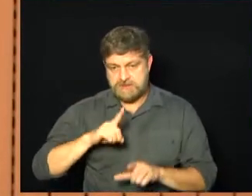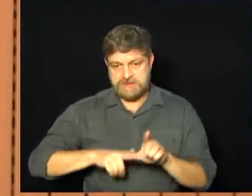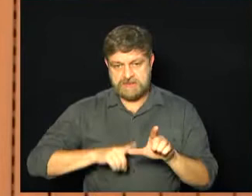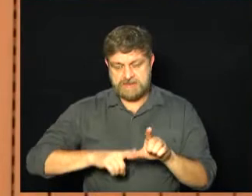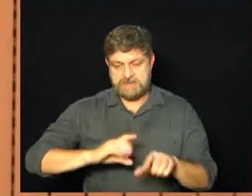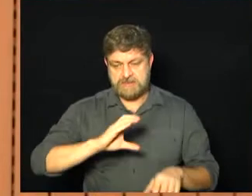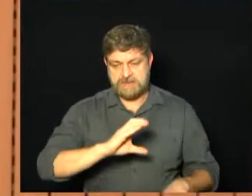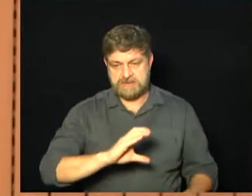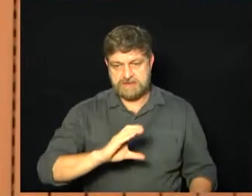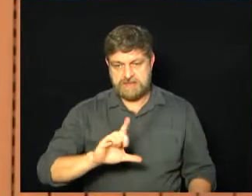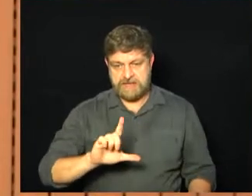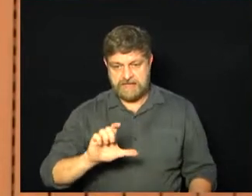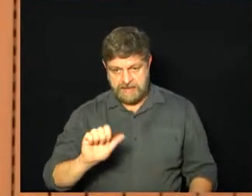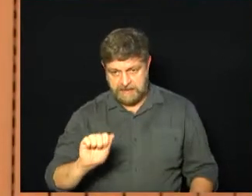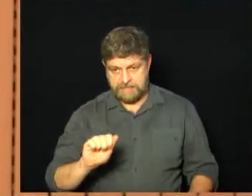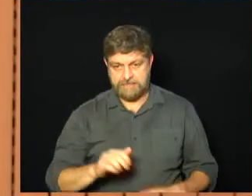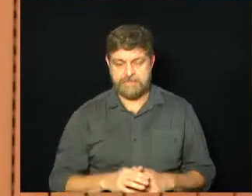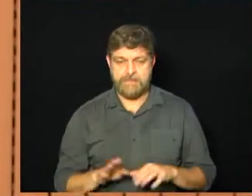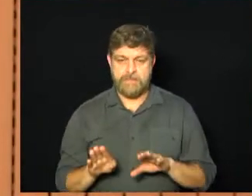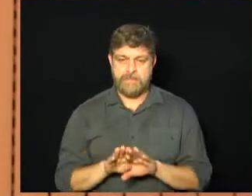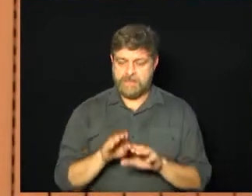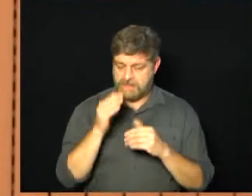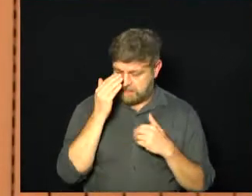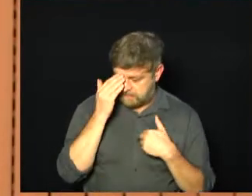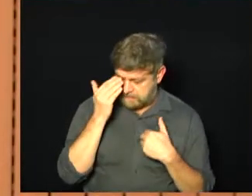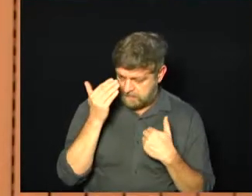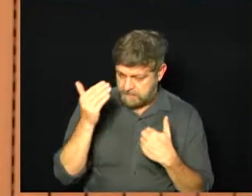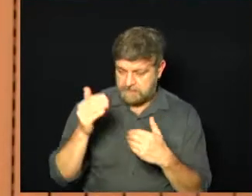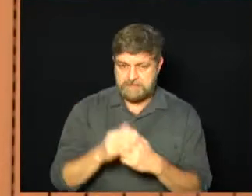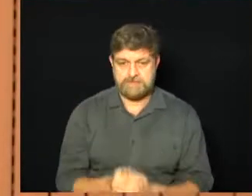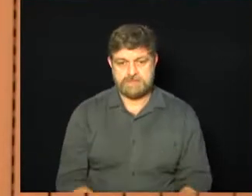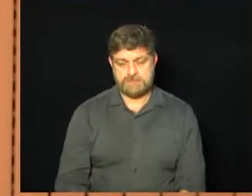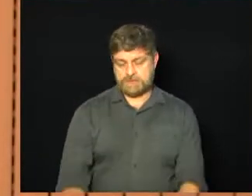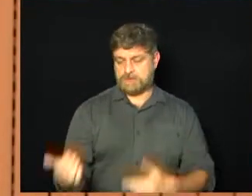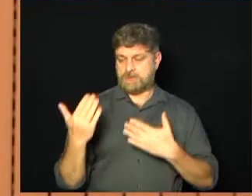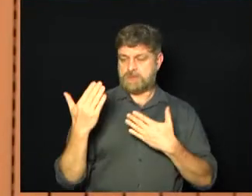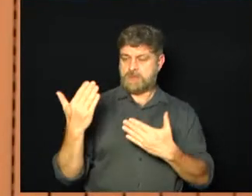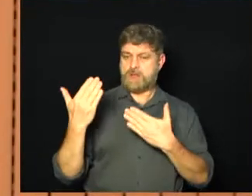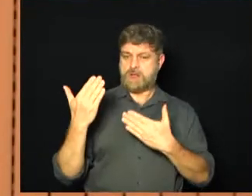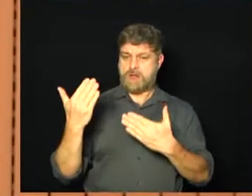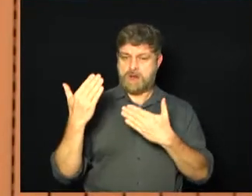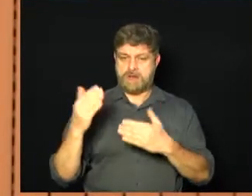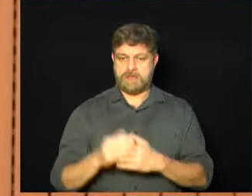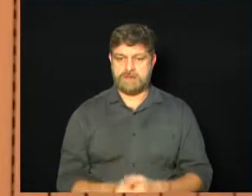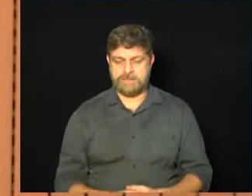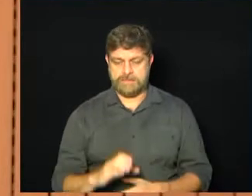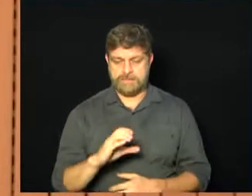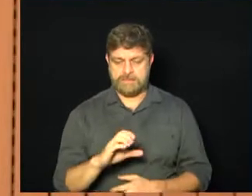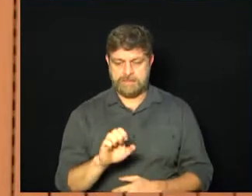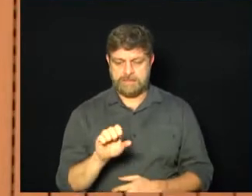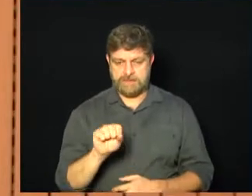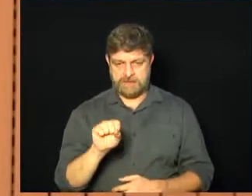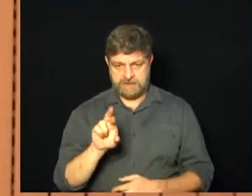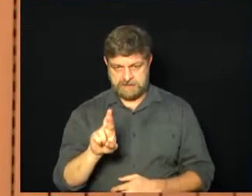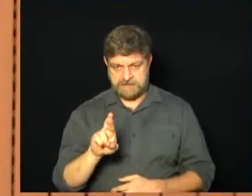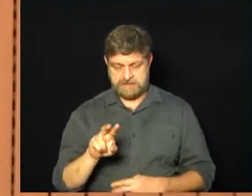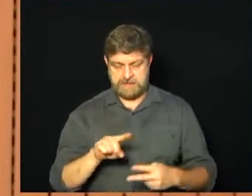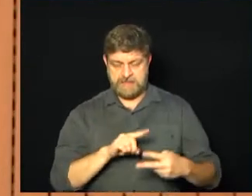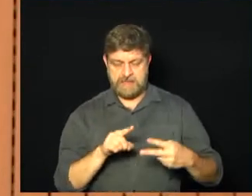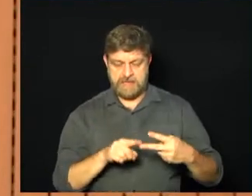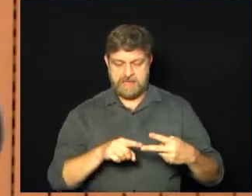Agradecemos também a presença do tenor César Camargo e da soprano Marina